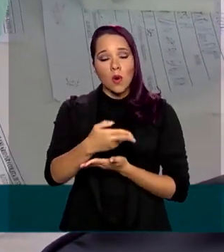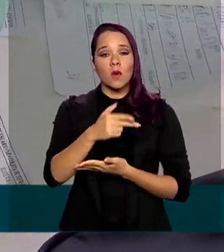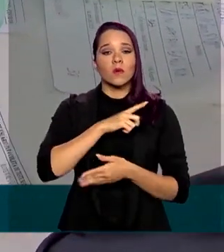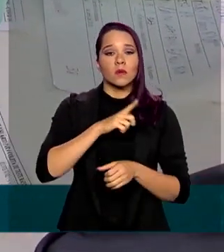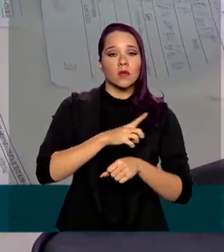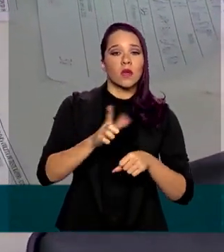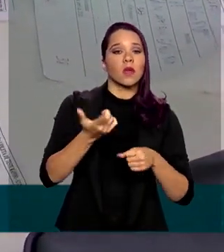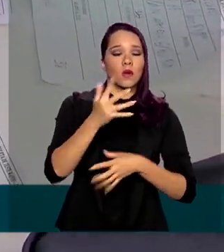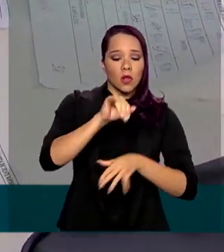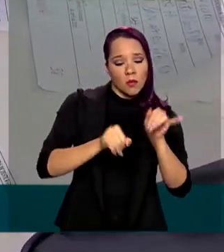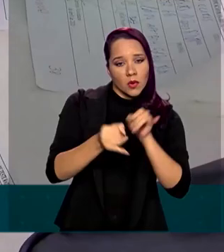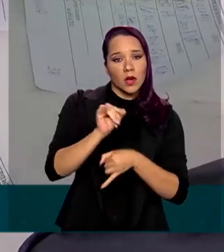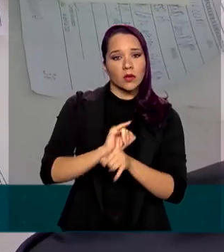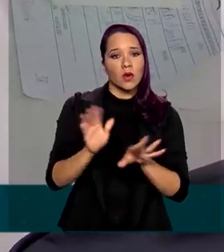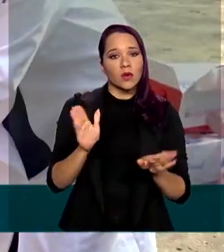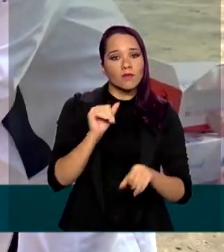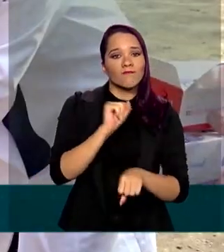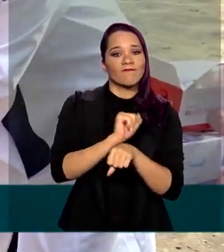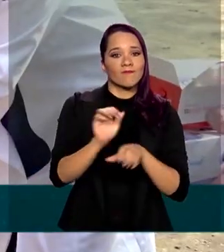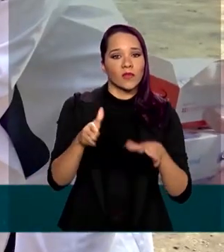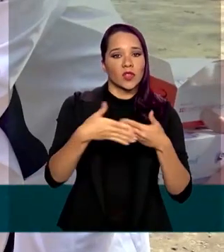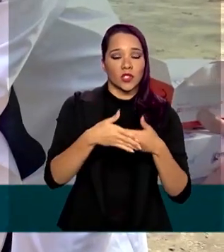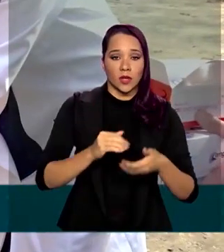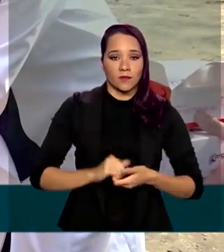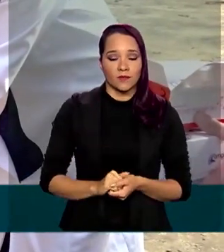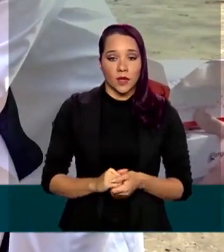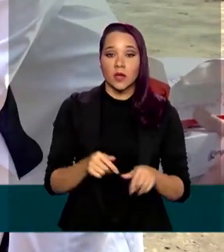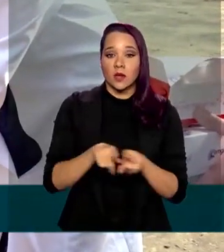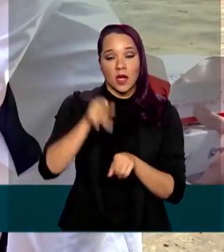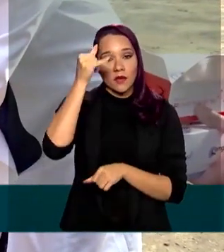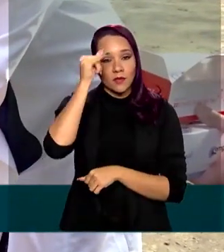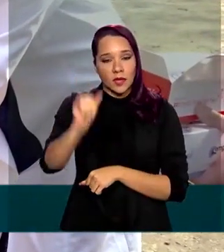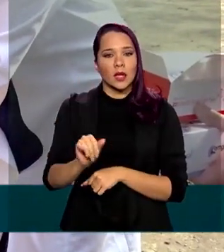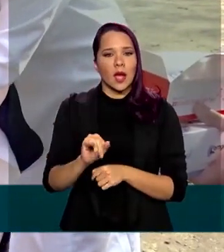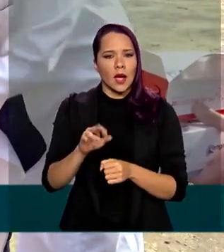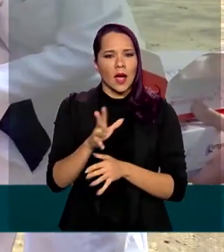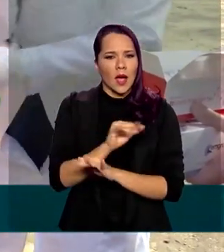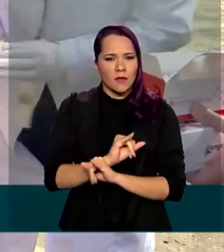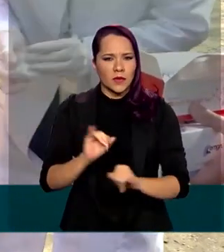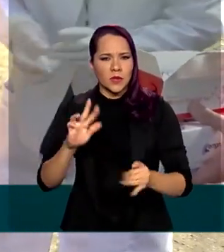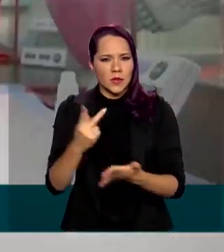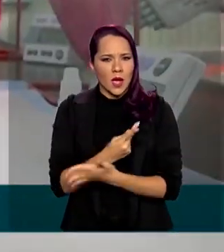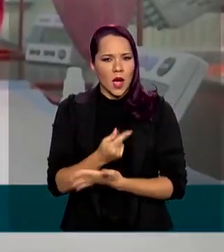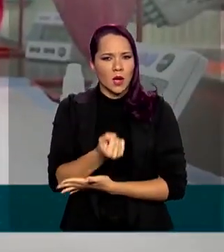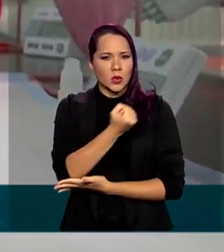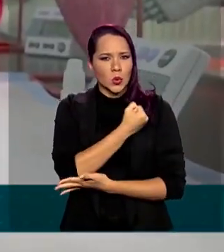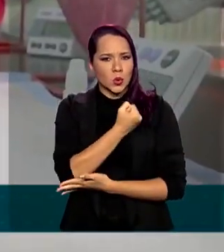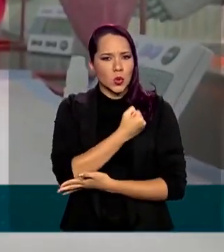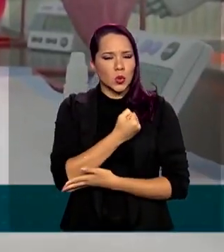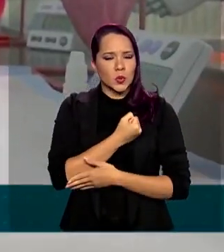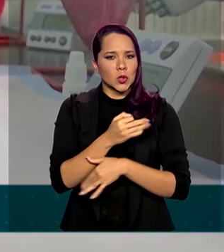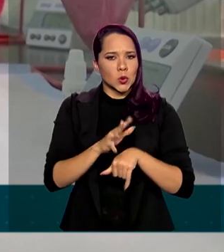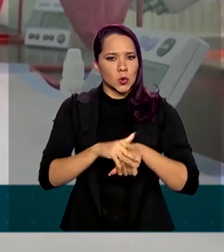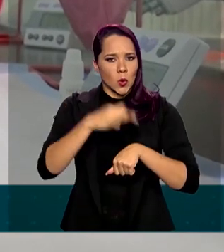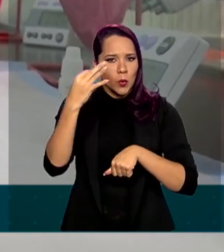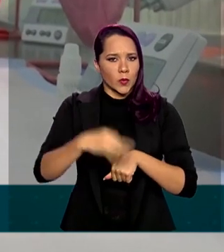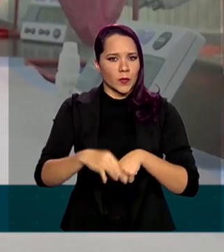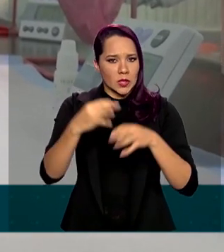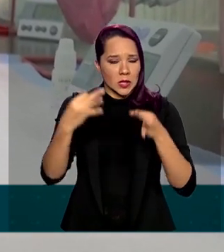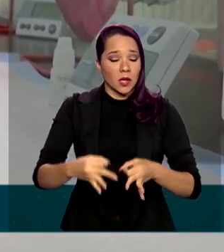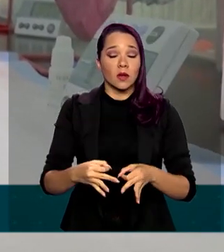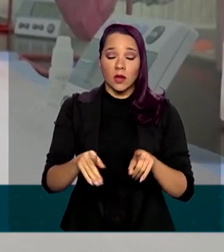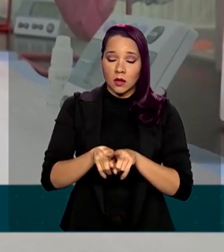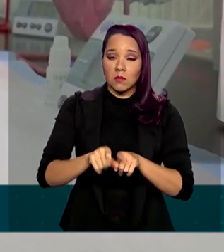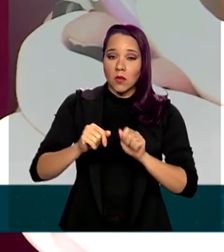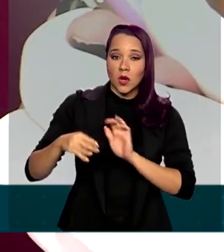estabelecimento interditado. Além de evitar a subnotificação no número de casos, a medida pode auxiliar o